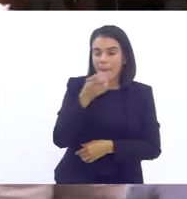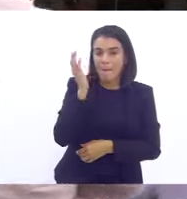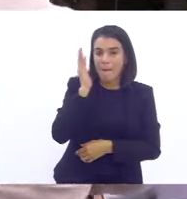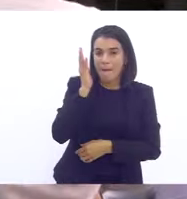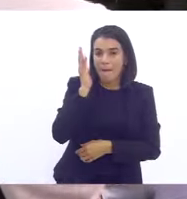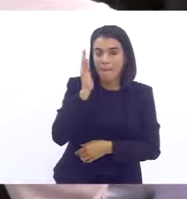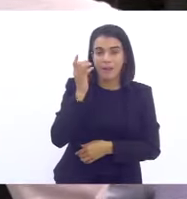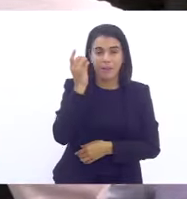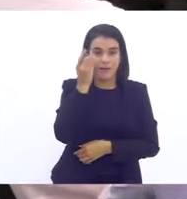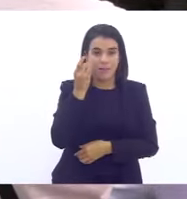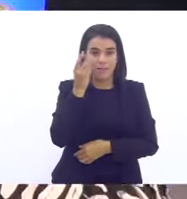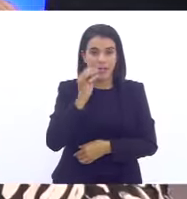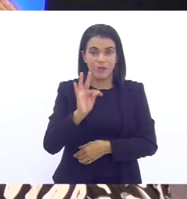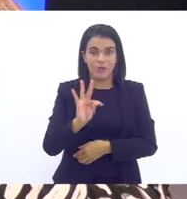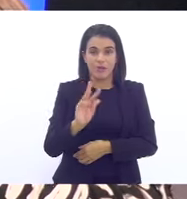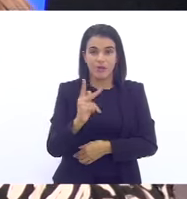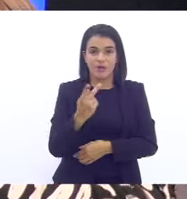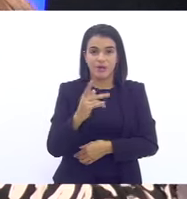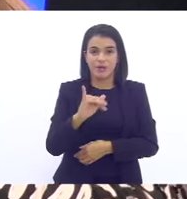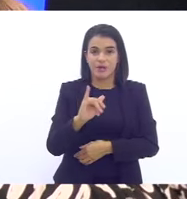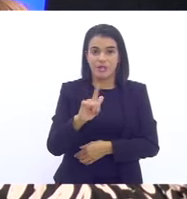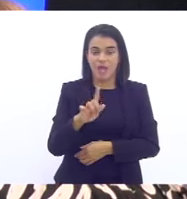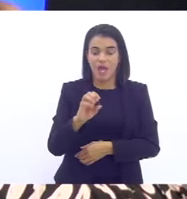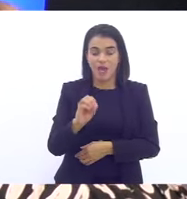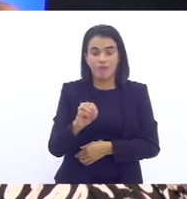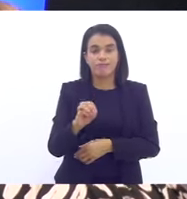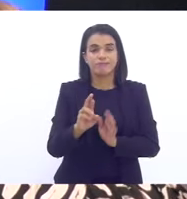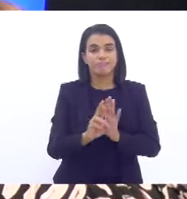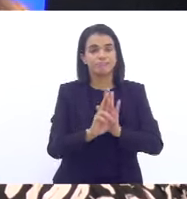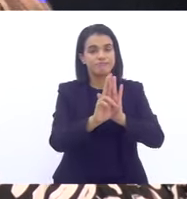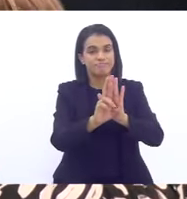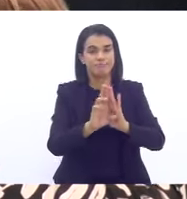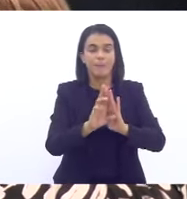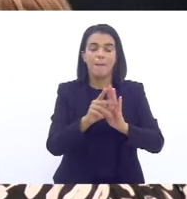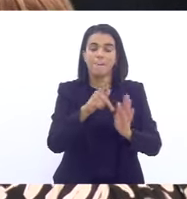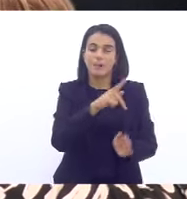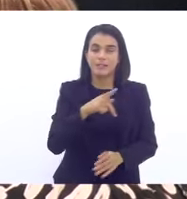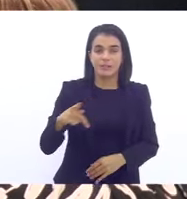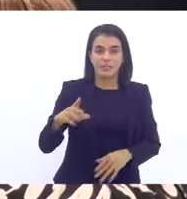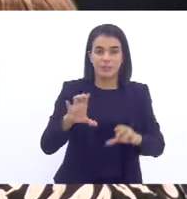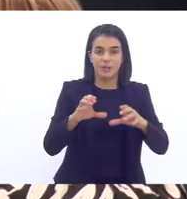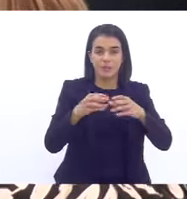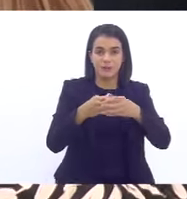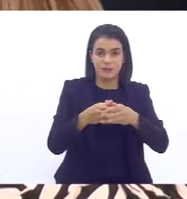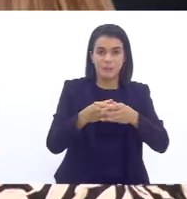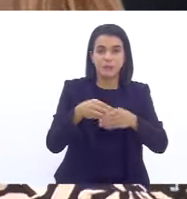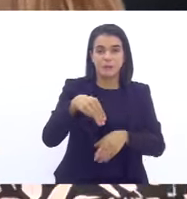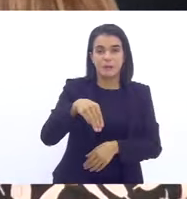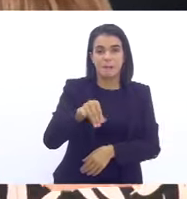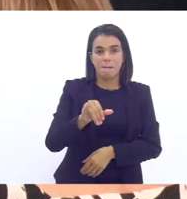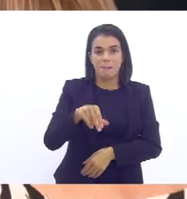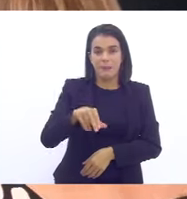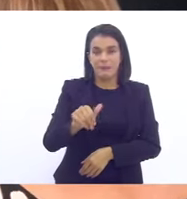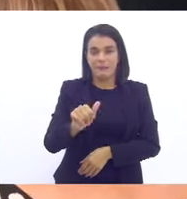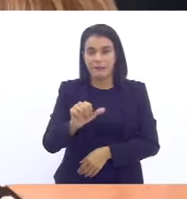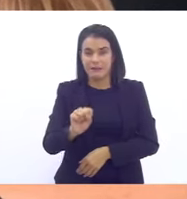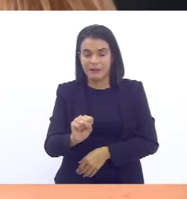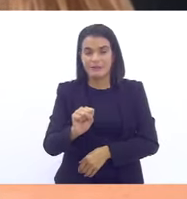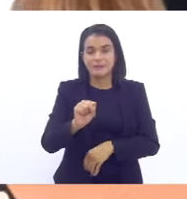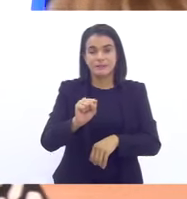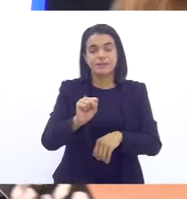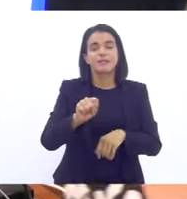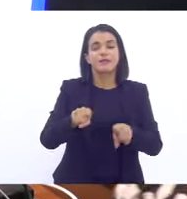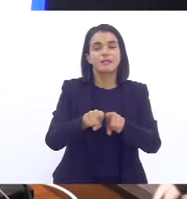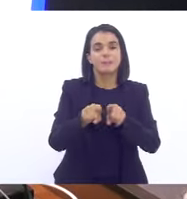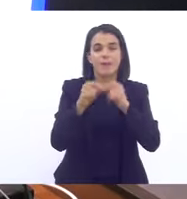o deputado Tiago Rangel, presidente da Comissão de Minas e Energia, na sequência para o deputado relator da CPI, deputado Daniel